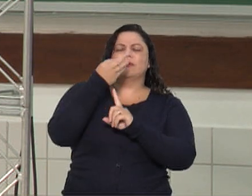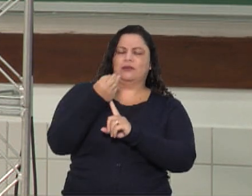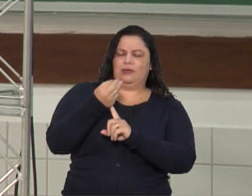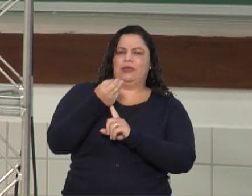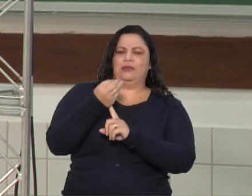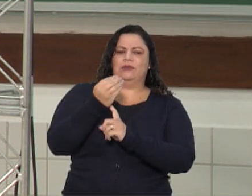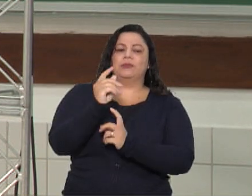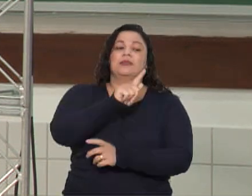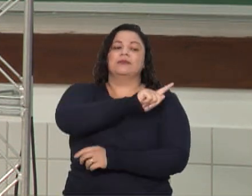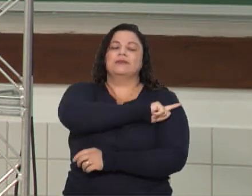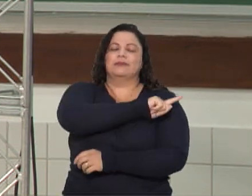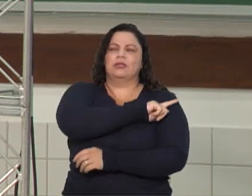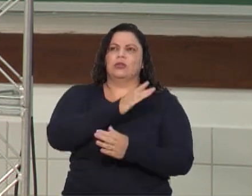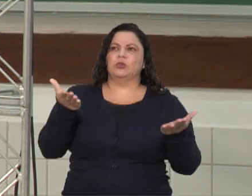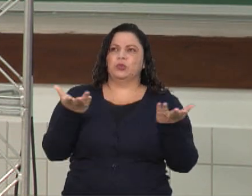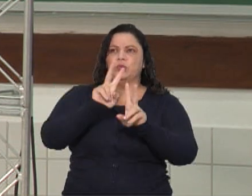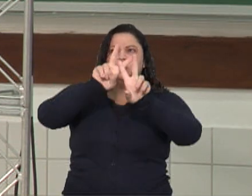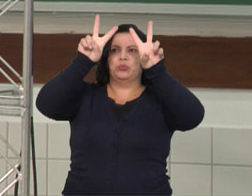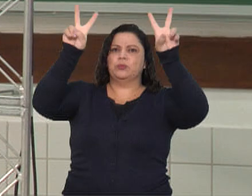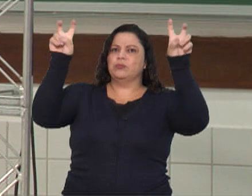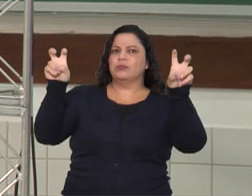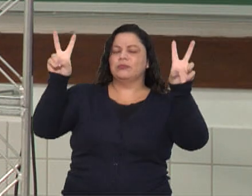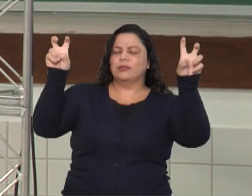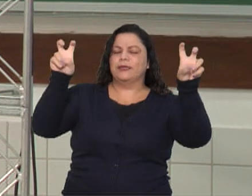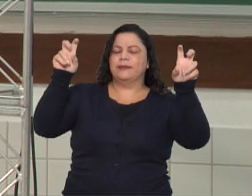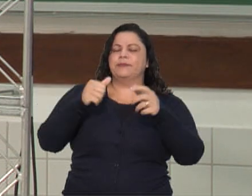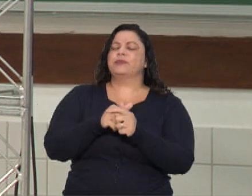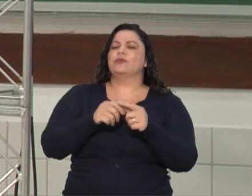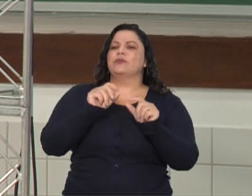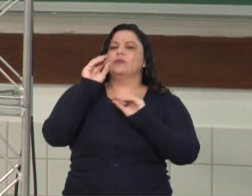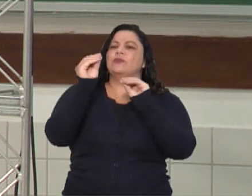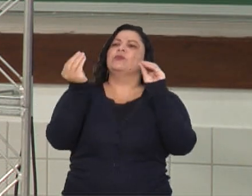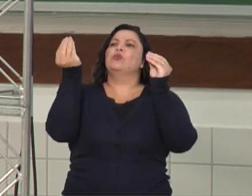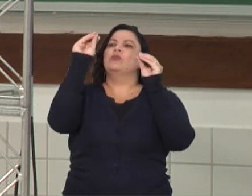aula são os elementos básicos da música.